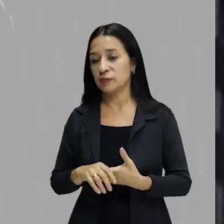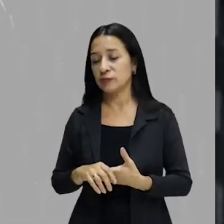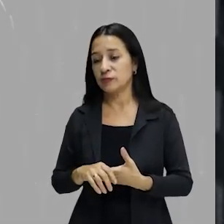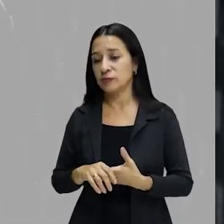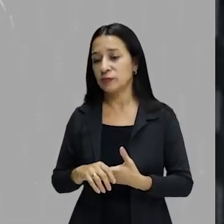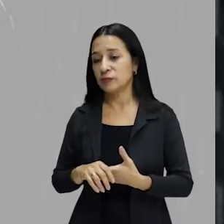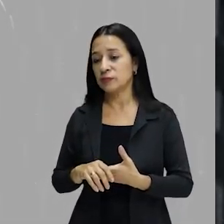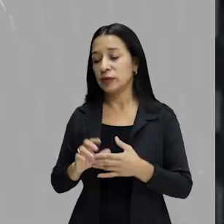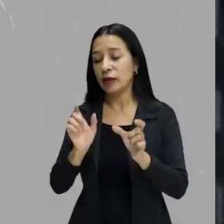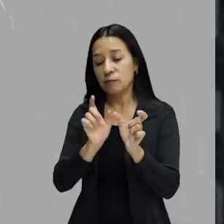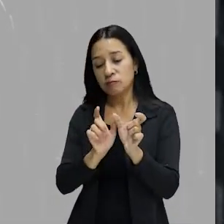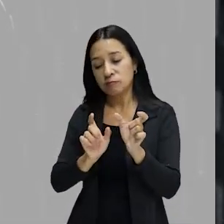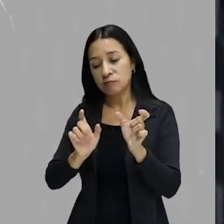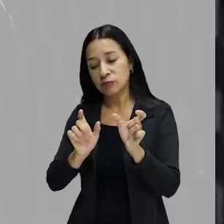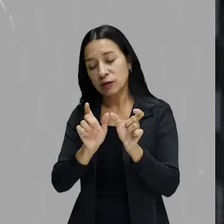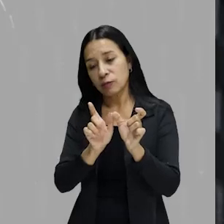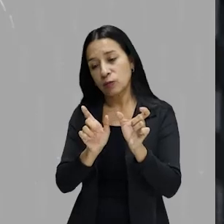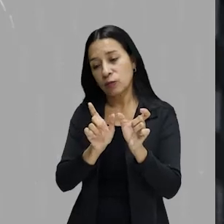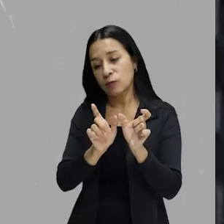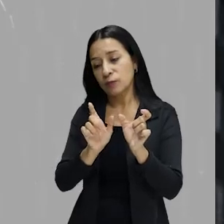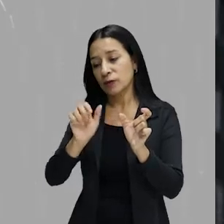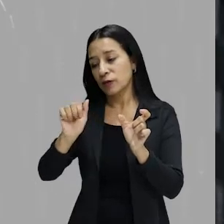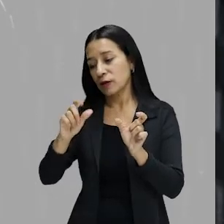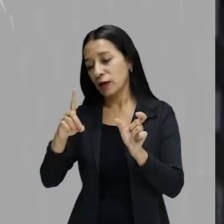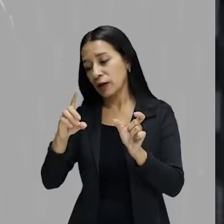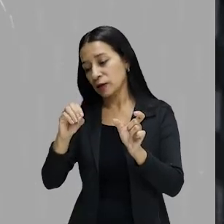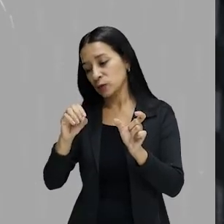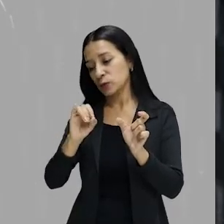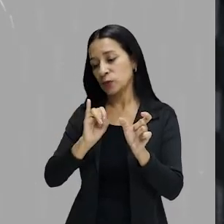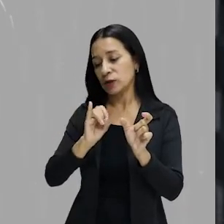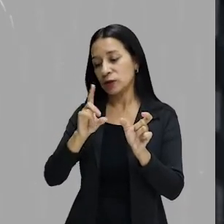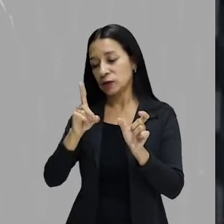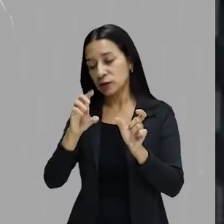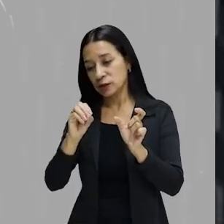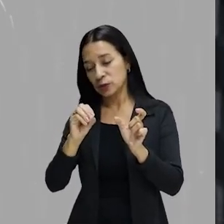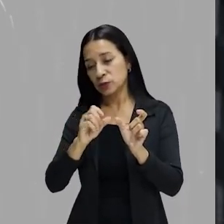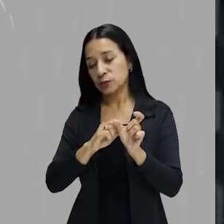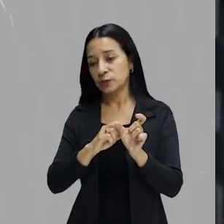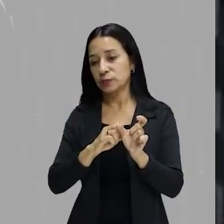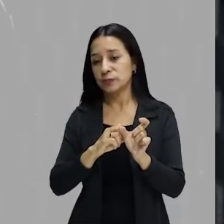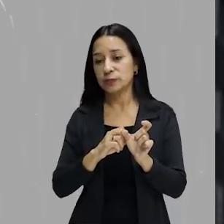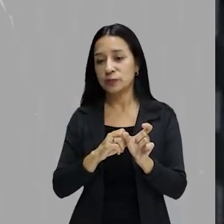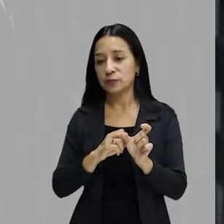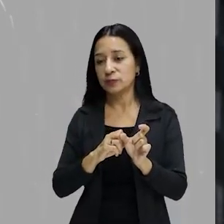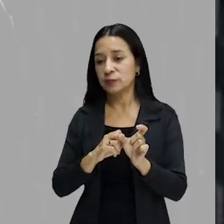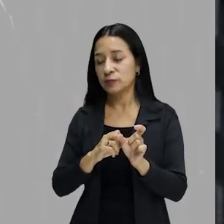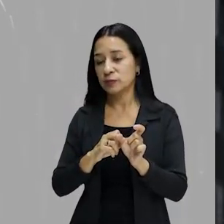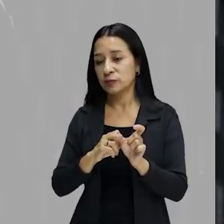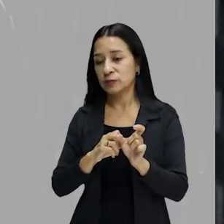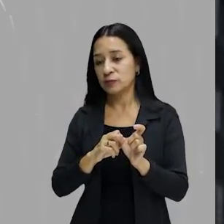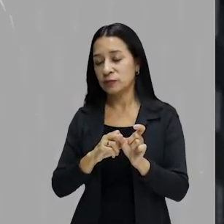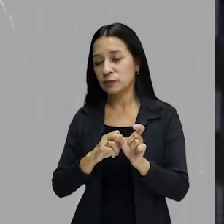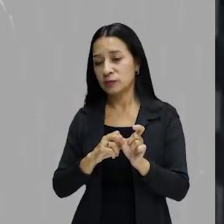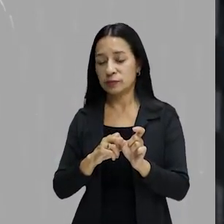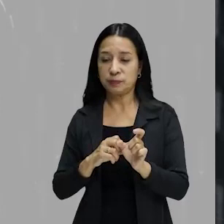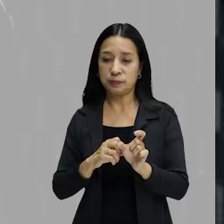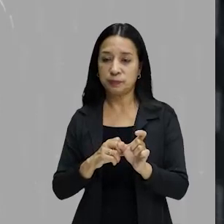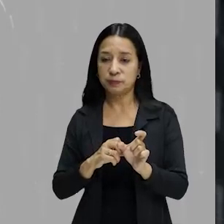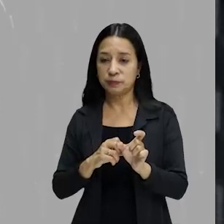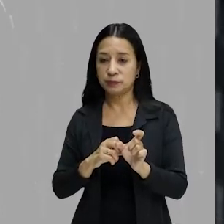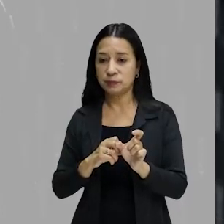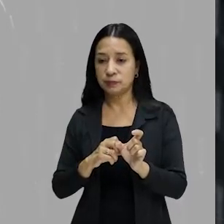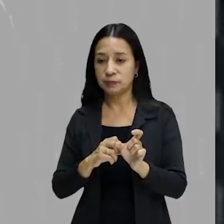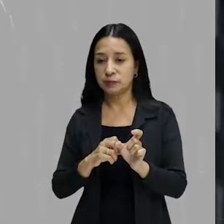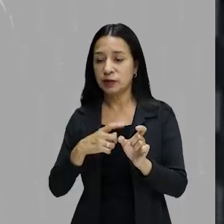ido. Cantar, cantado. Falar, falado. Beijar, beijado.